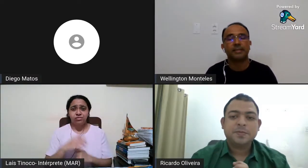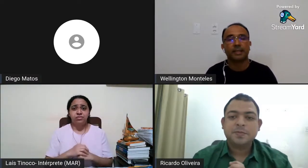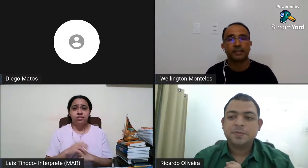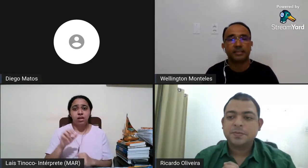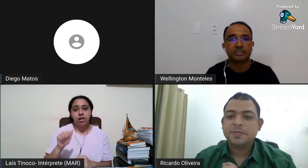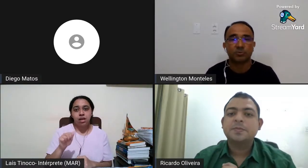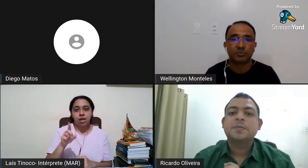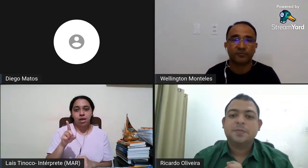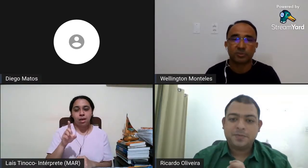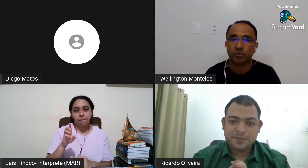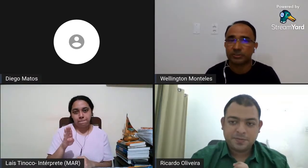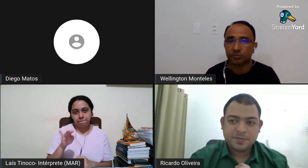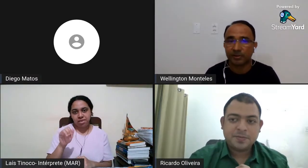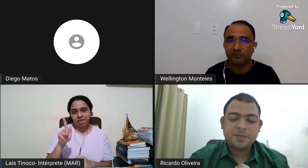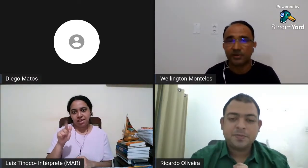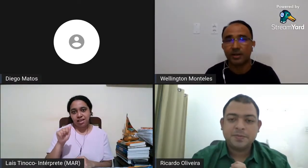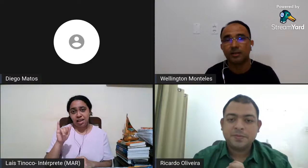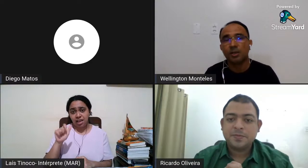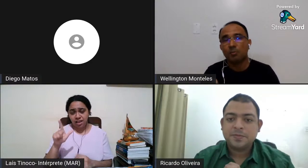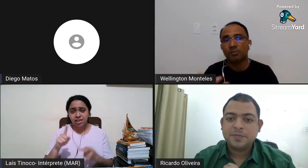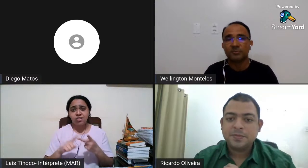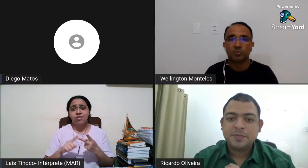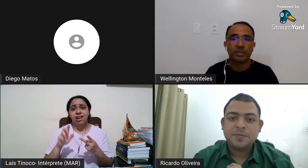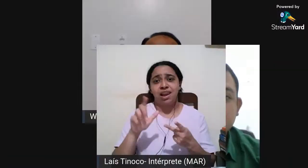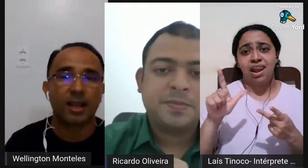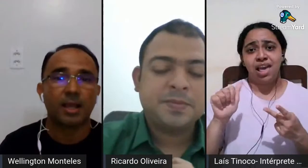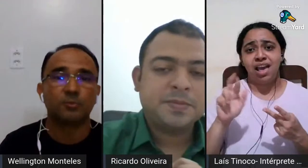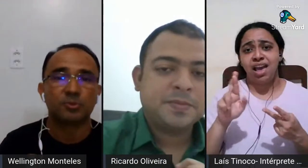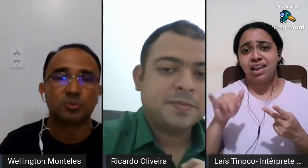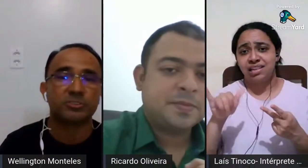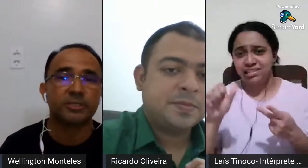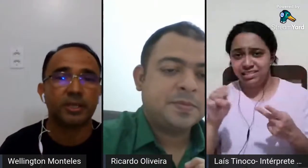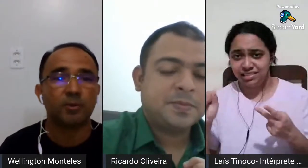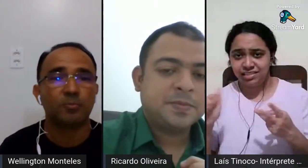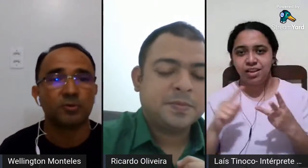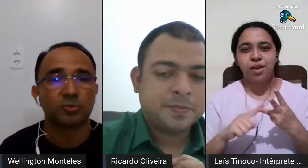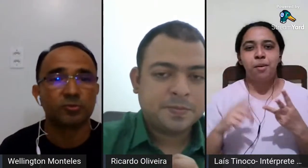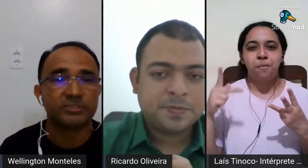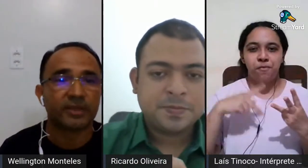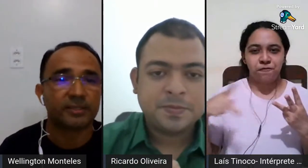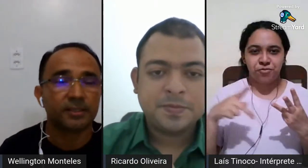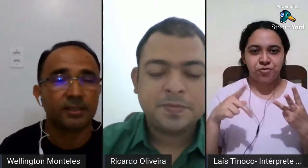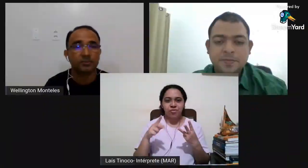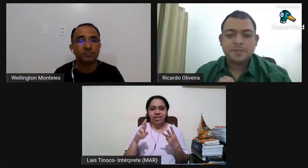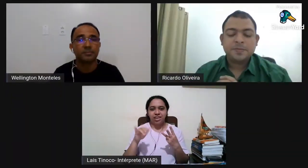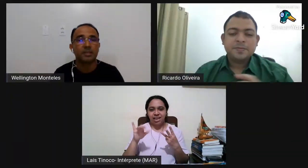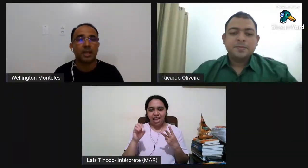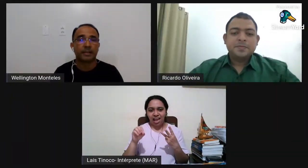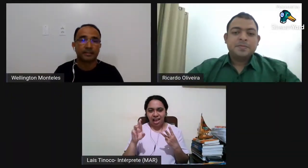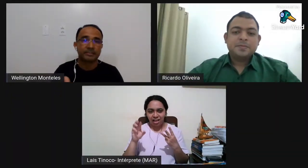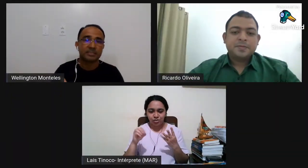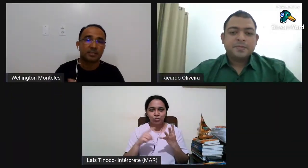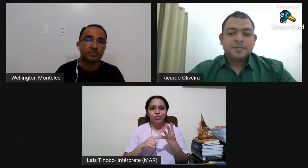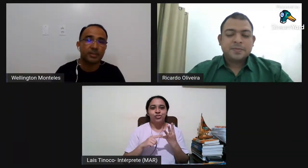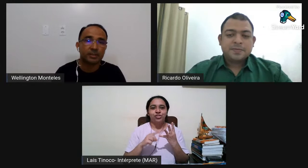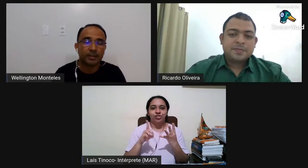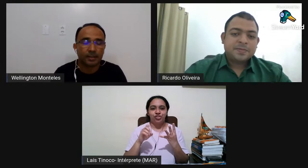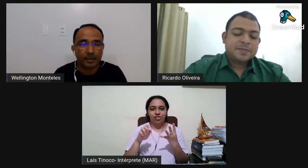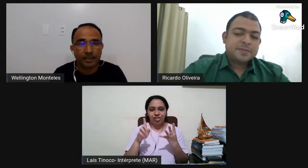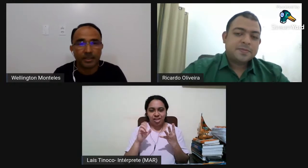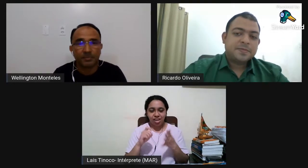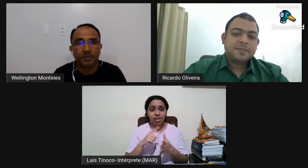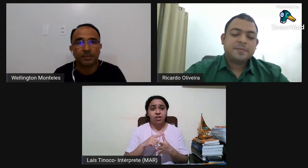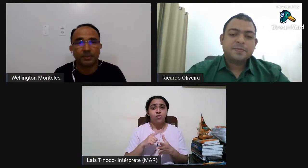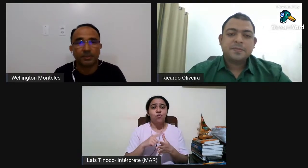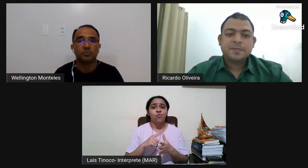Abigail e Larissa os professores gildevan professor Ricardo que eu sou de e o Professor Luiz Fernando agradecer